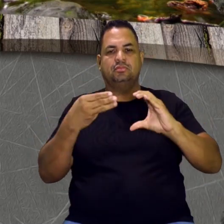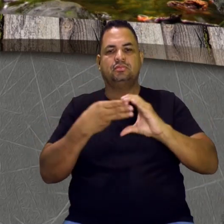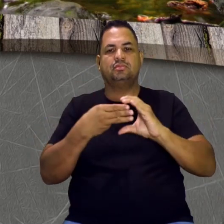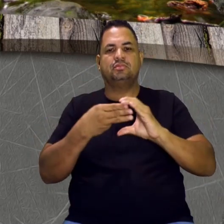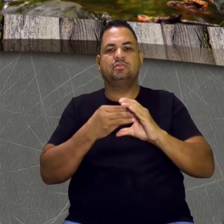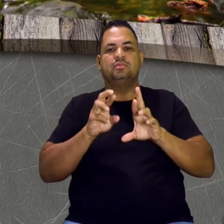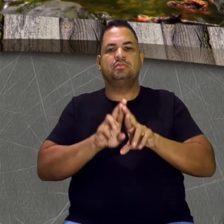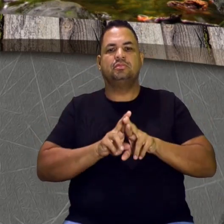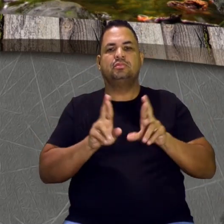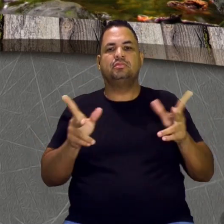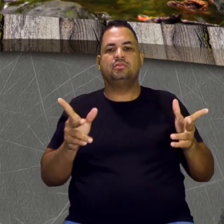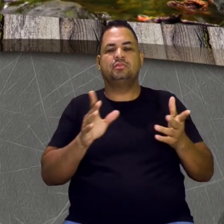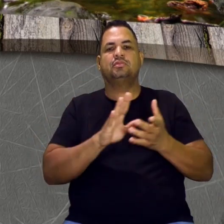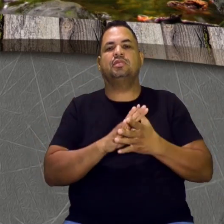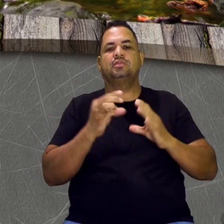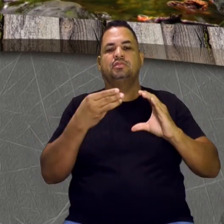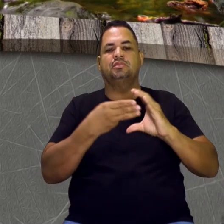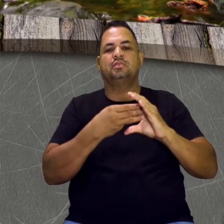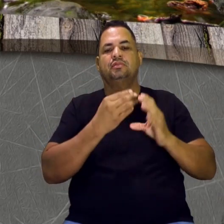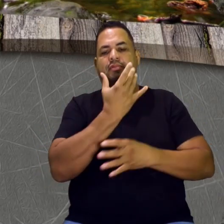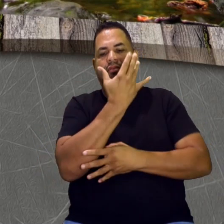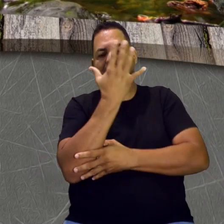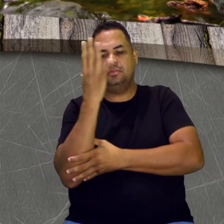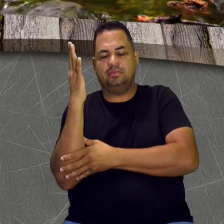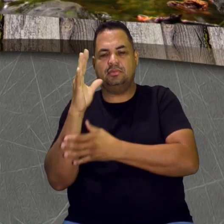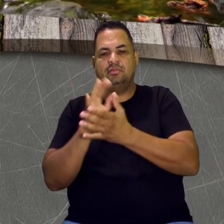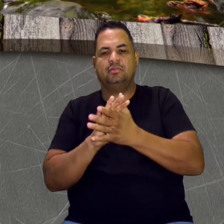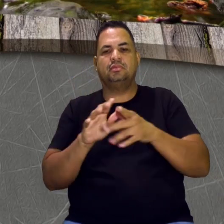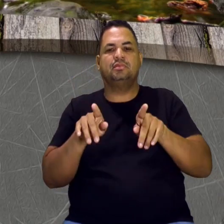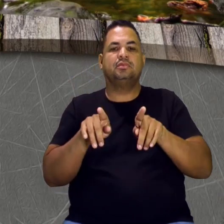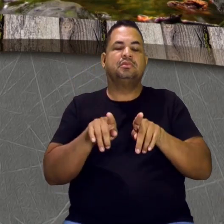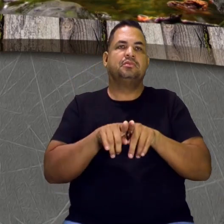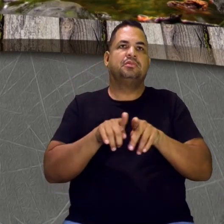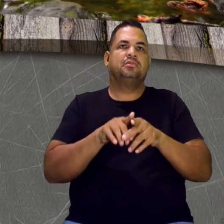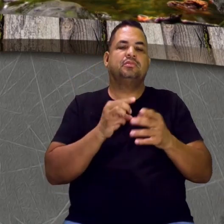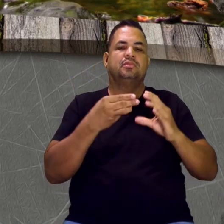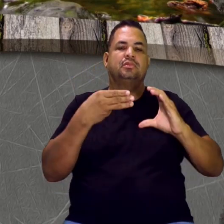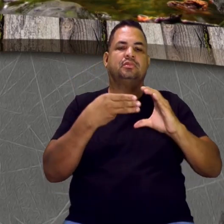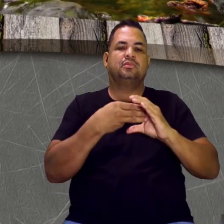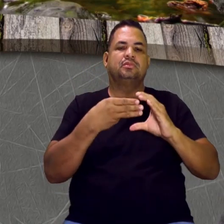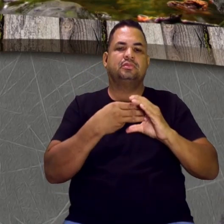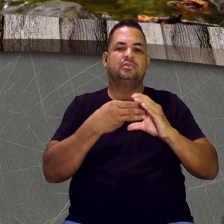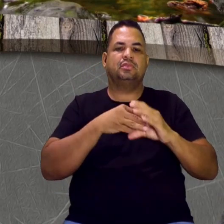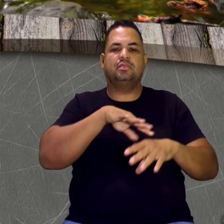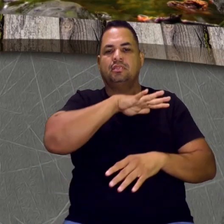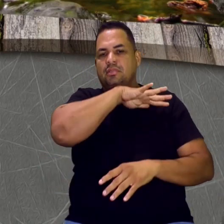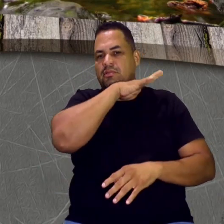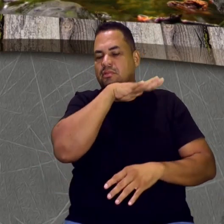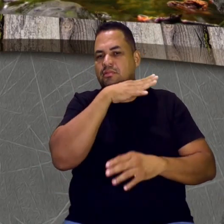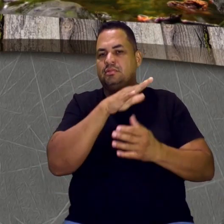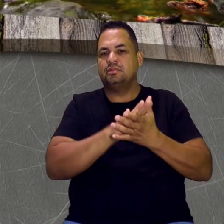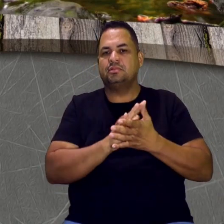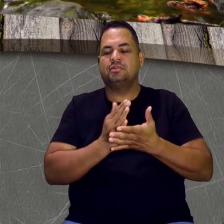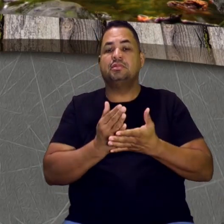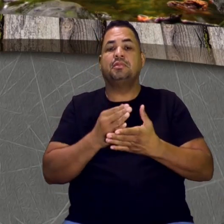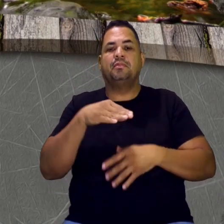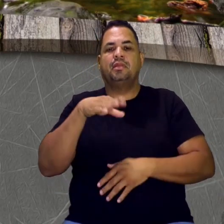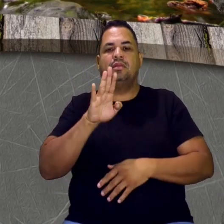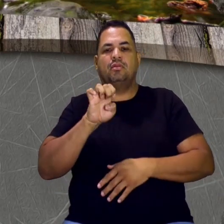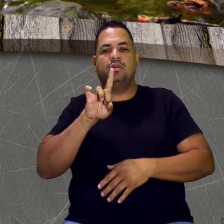por exemplo, uma célula vegetal e uma célula animal, e uma célula, por exemplo, eucarionte e uma célula